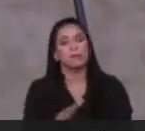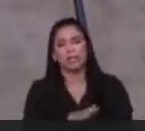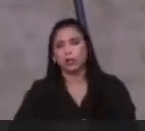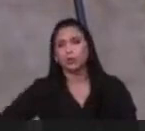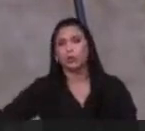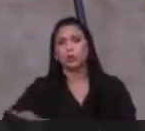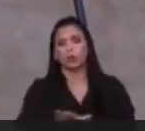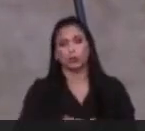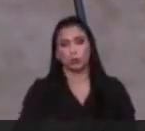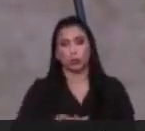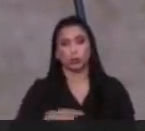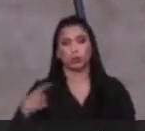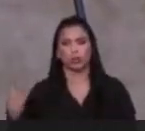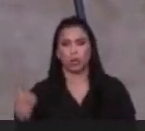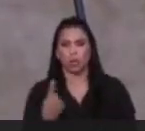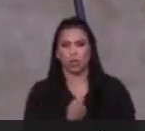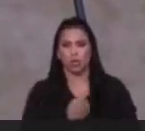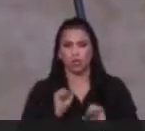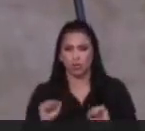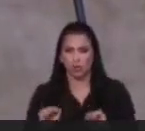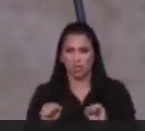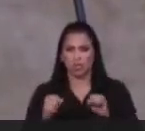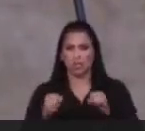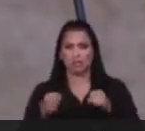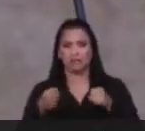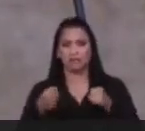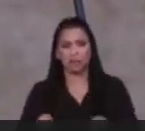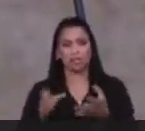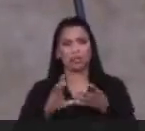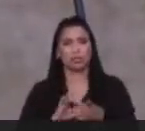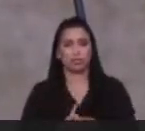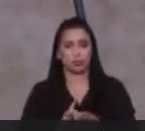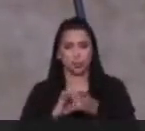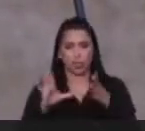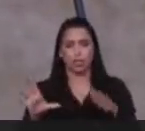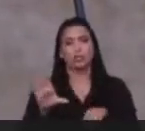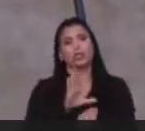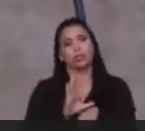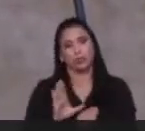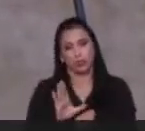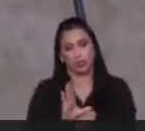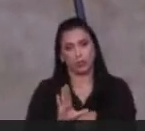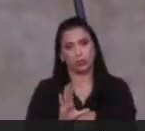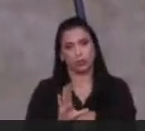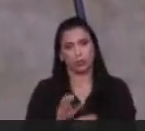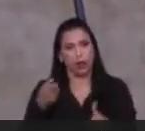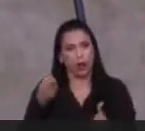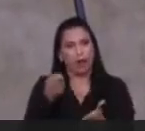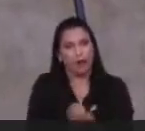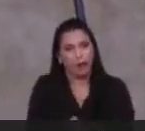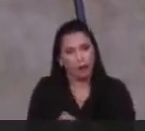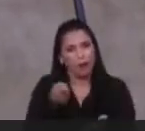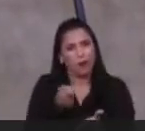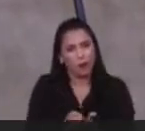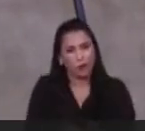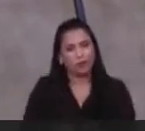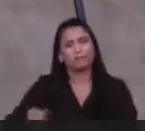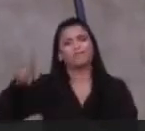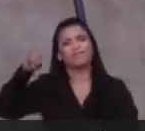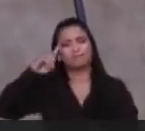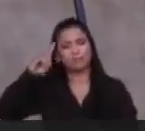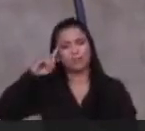de nós a defesa intransigente da democracia constitucional na luta diária